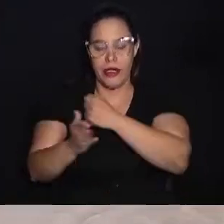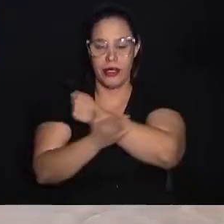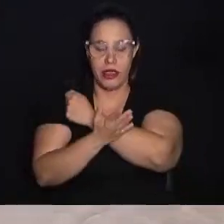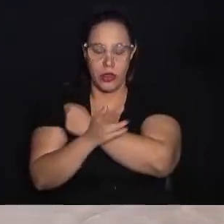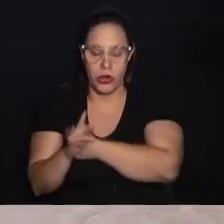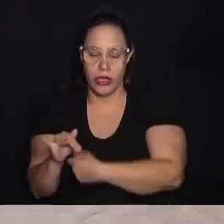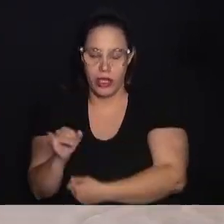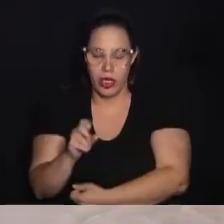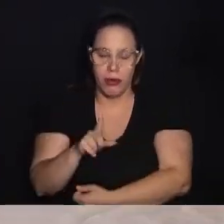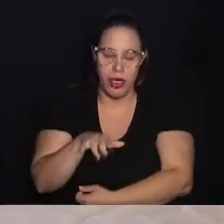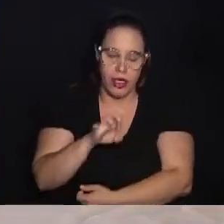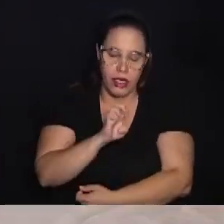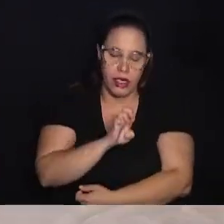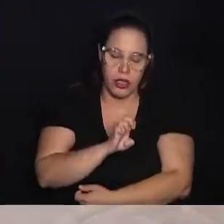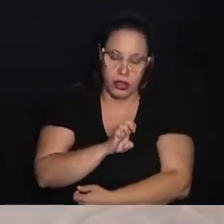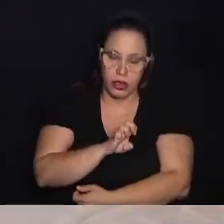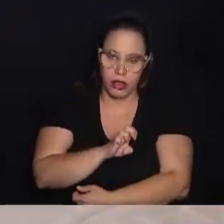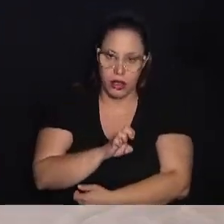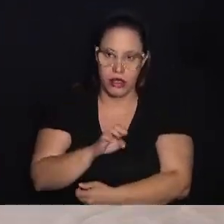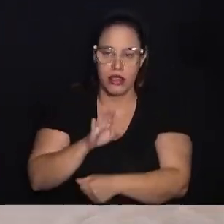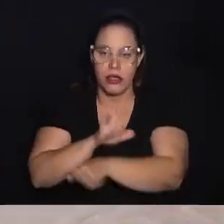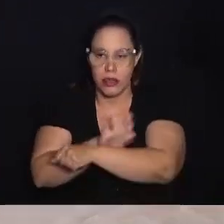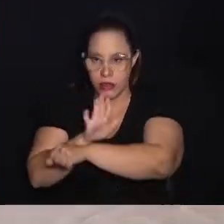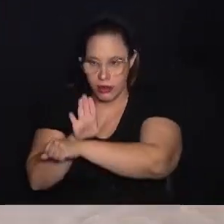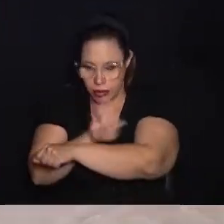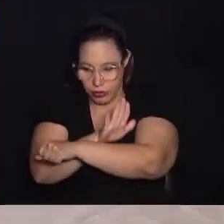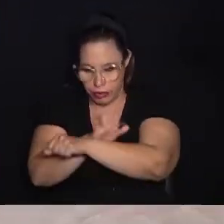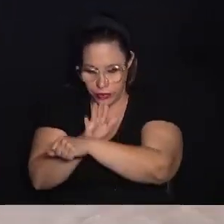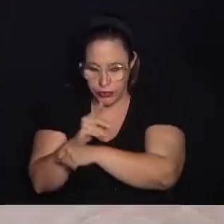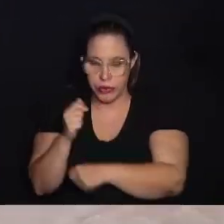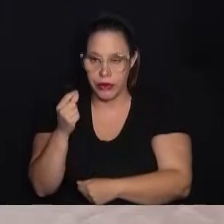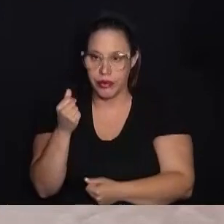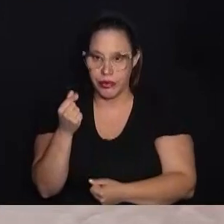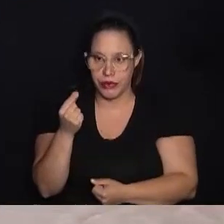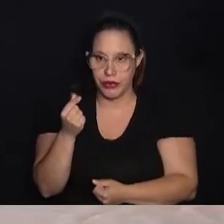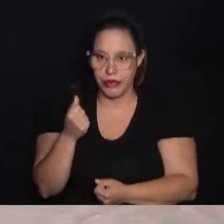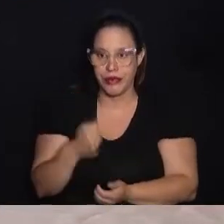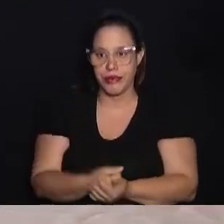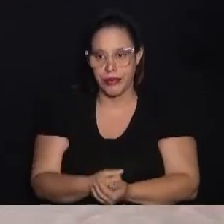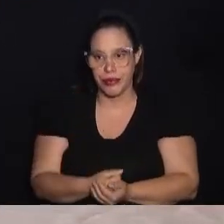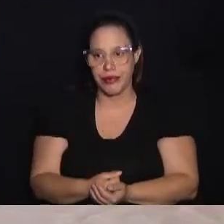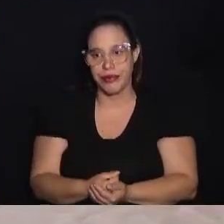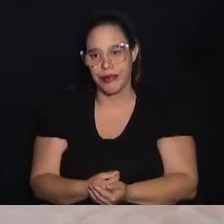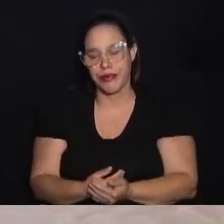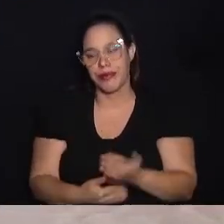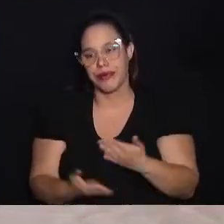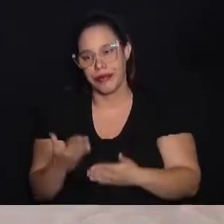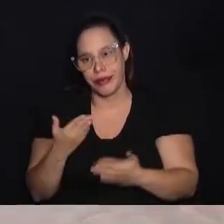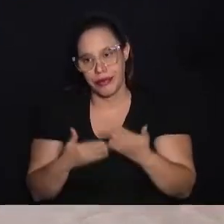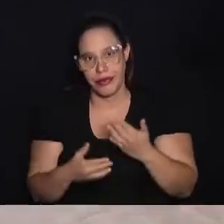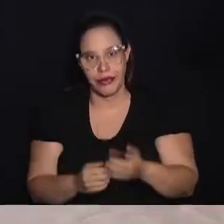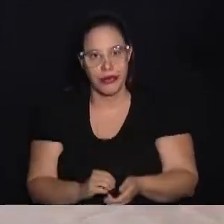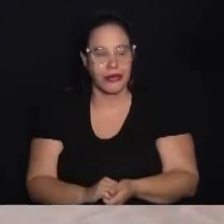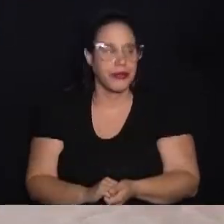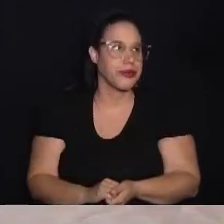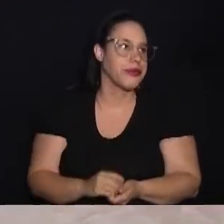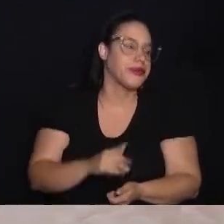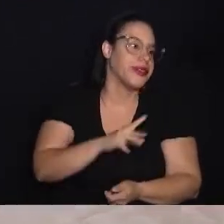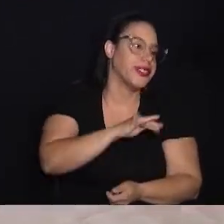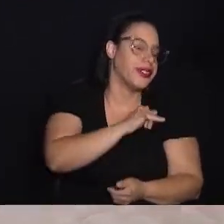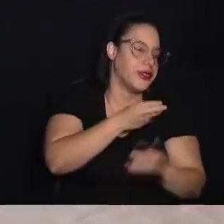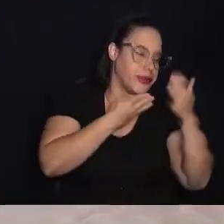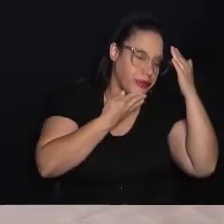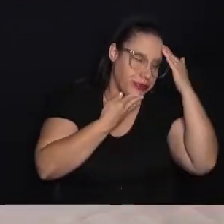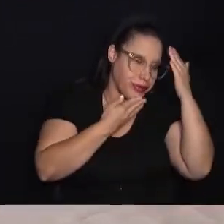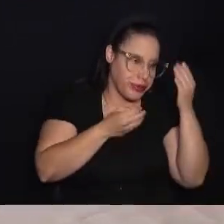do meio ambiente, como ajuda as pessoas também financeiramente. Então, é um ganha-ganha o consumo consciente. Fabrício, muito obrigado por